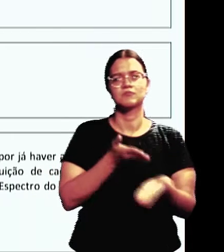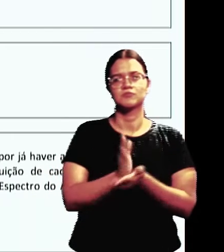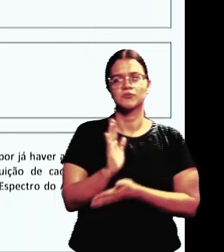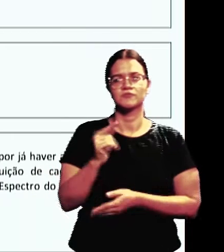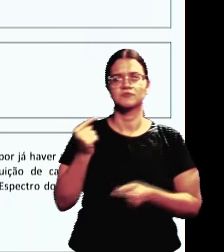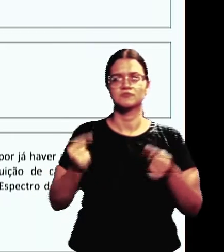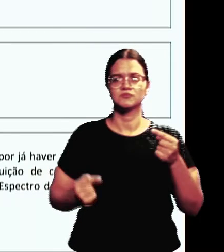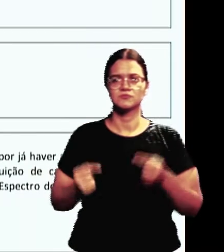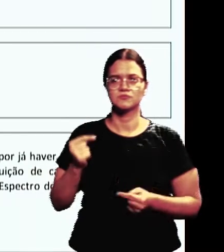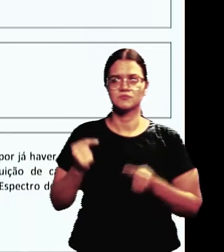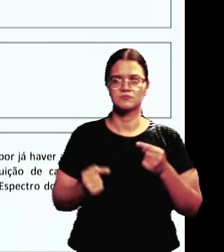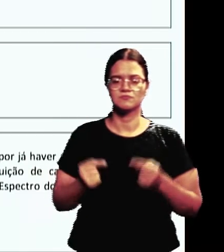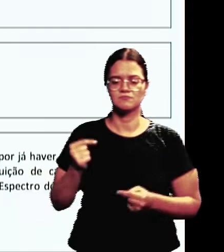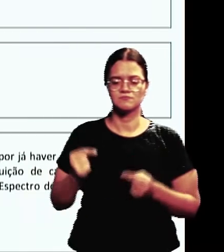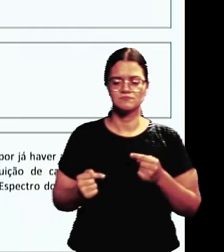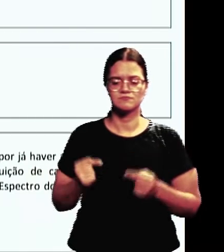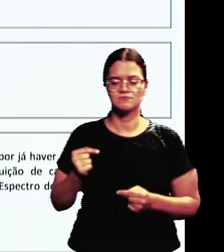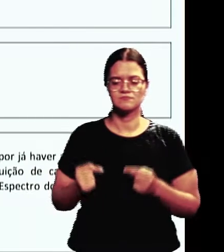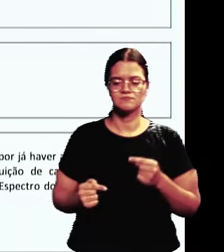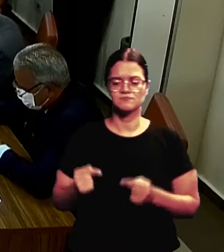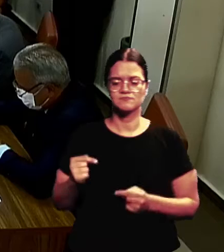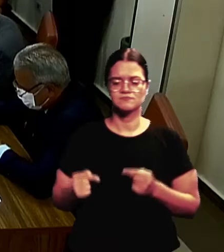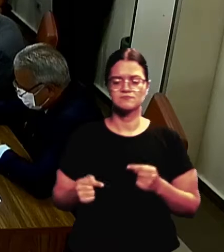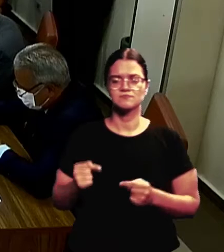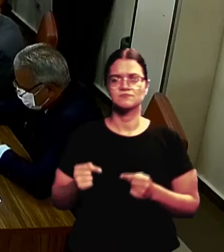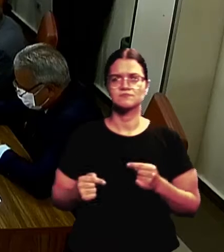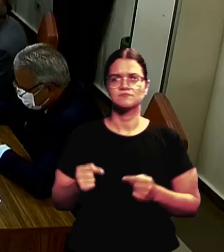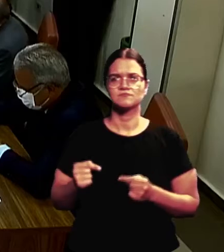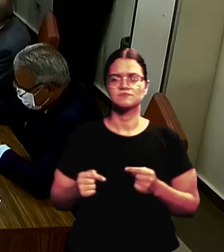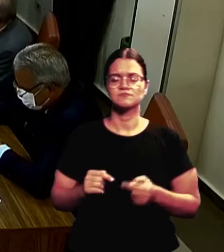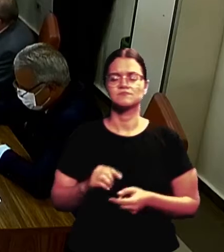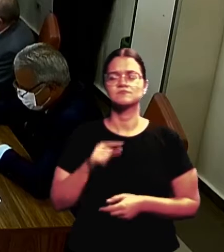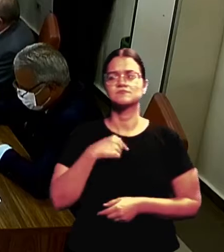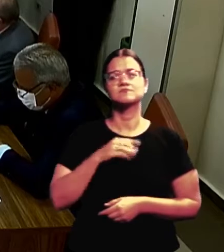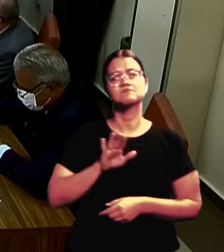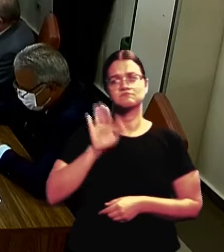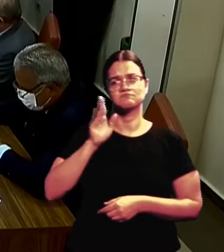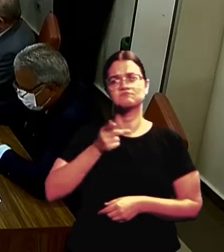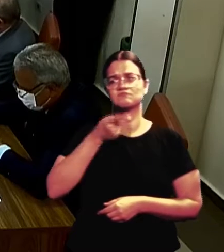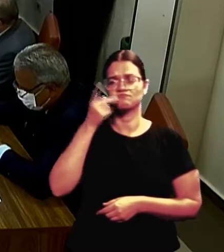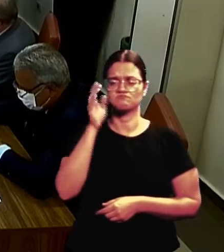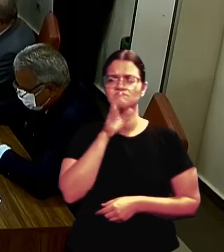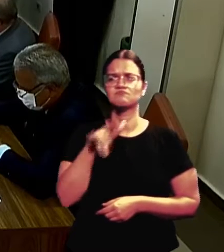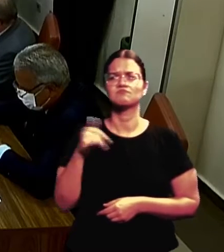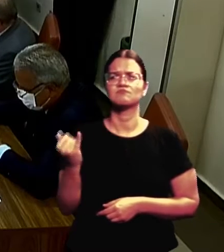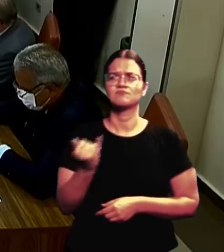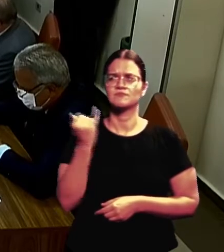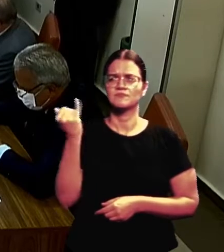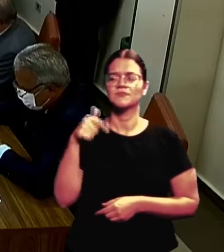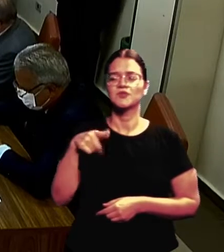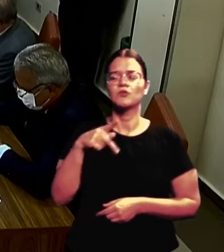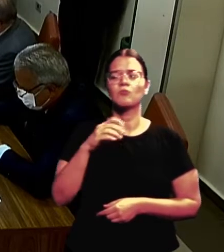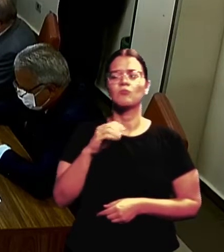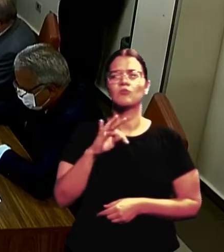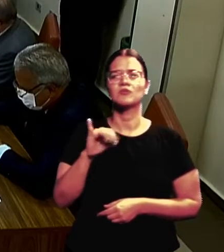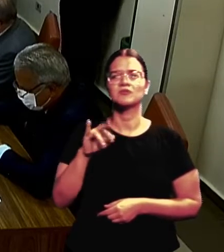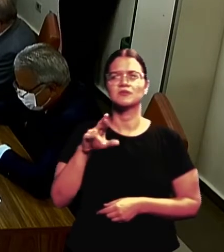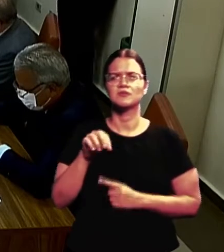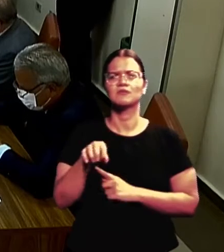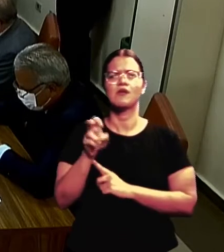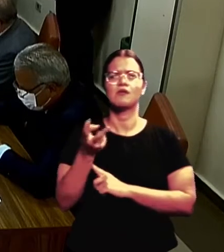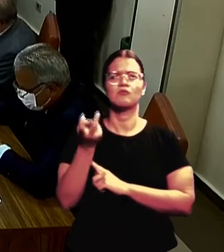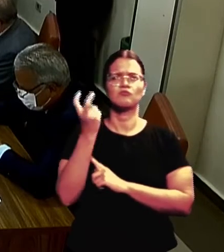projeto. O projeto está em discussão. Senhor presidente, eu só quero ressaltar a importância do poteiro no